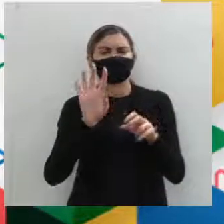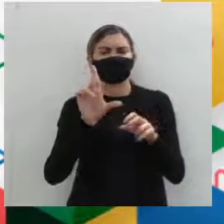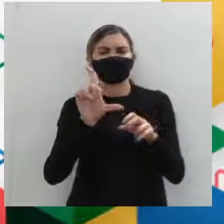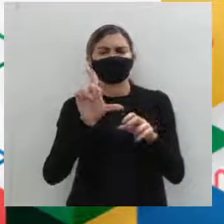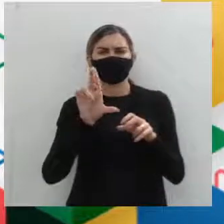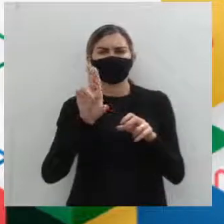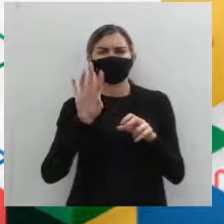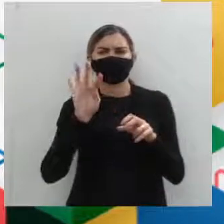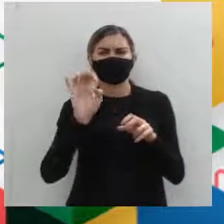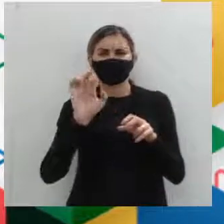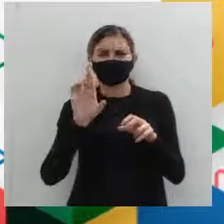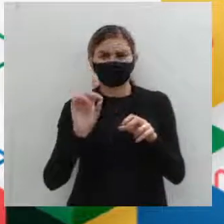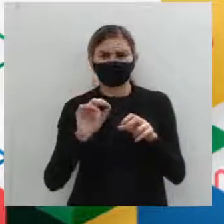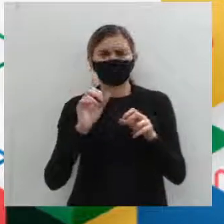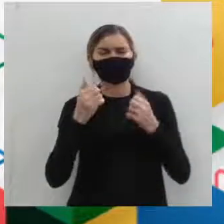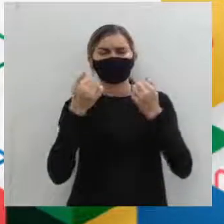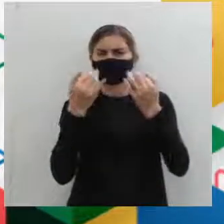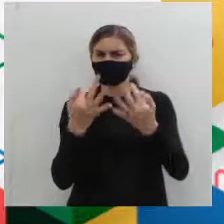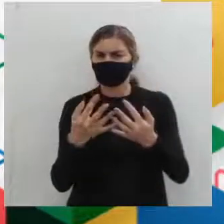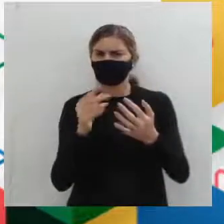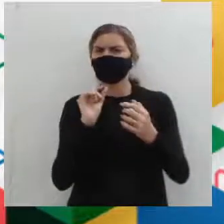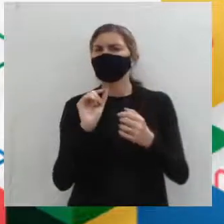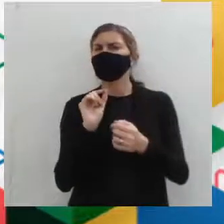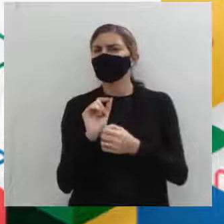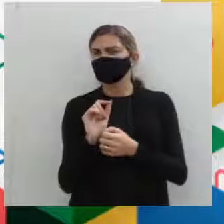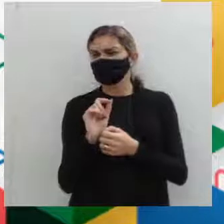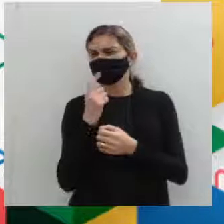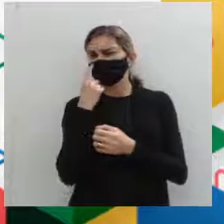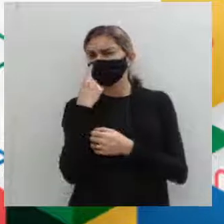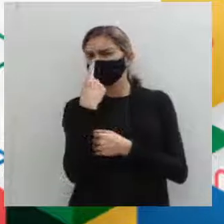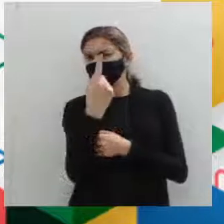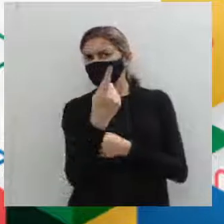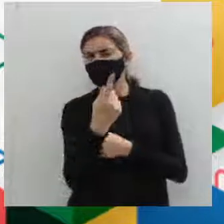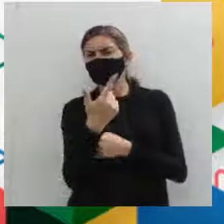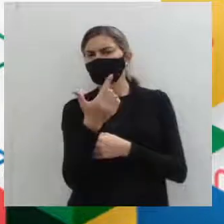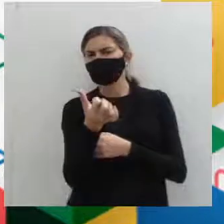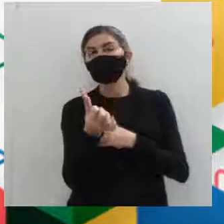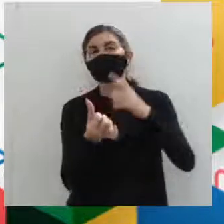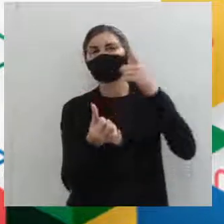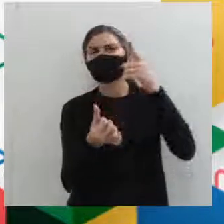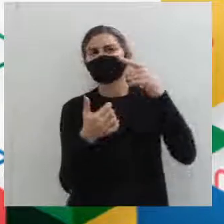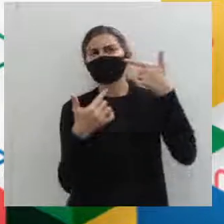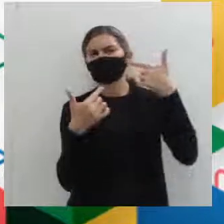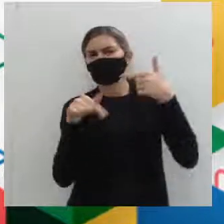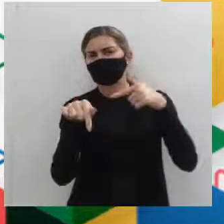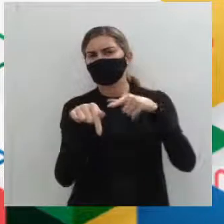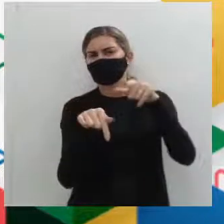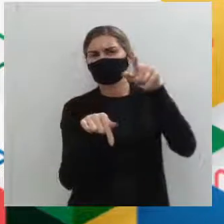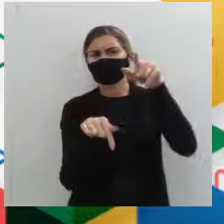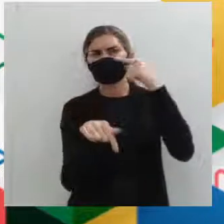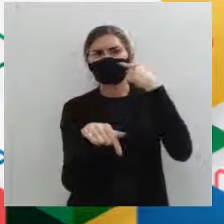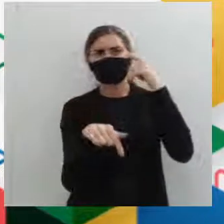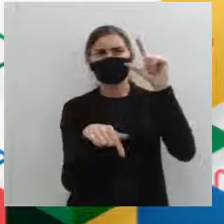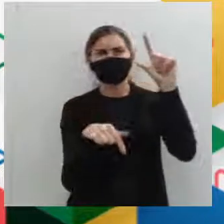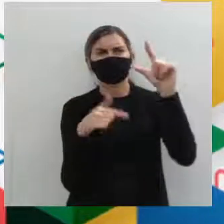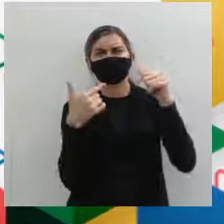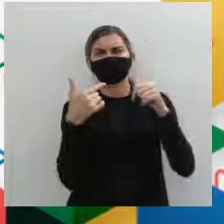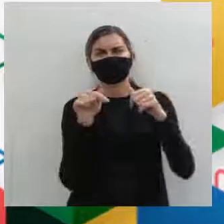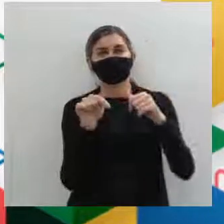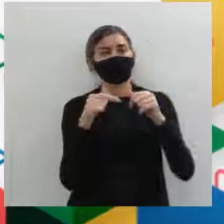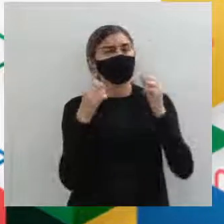que você preste bem atenção na tese de número 27, tá?